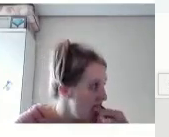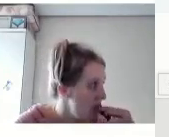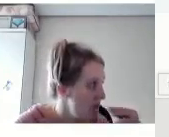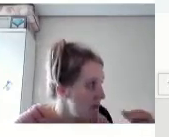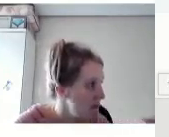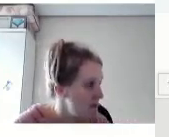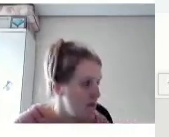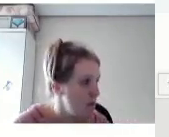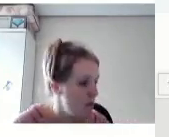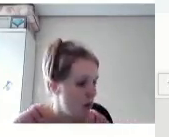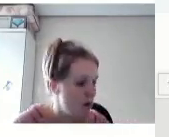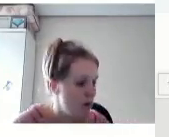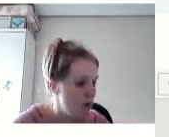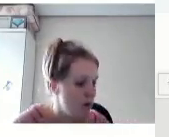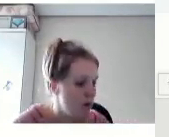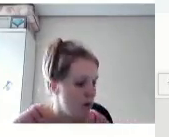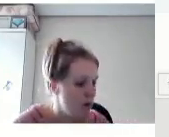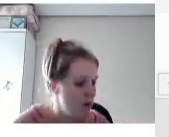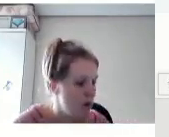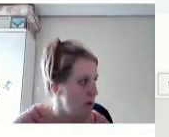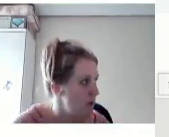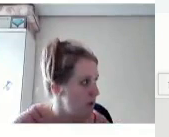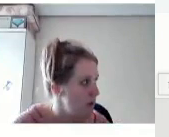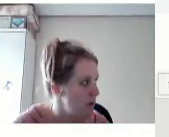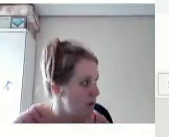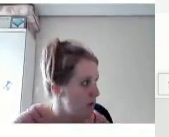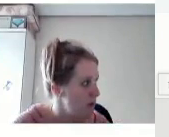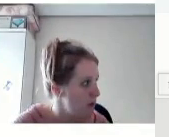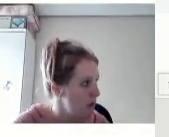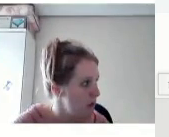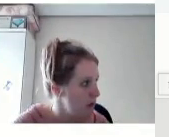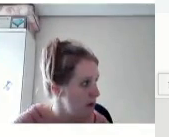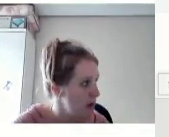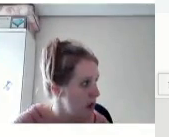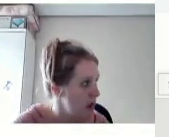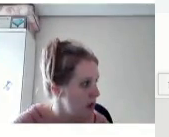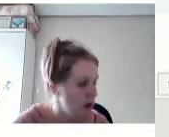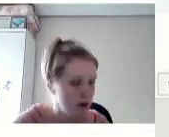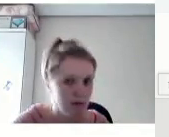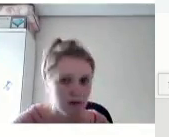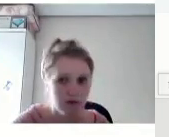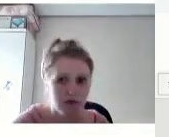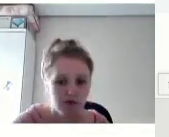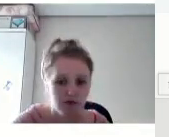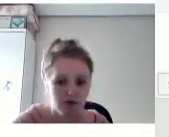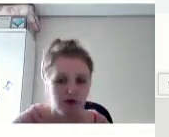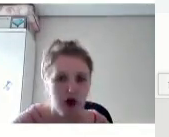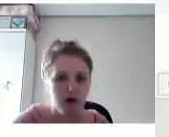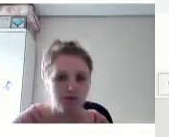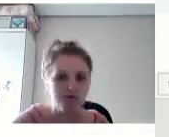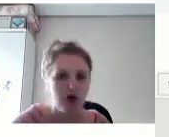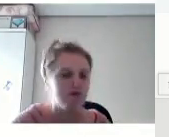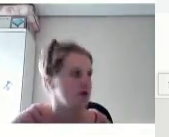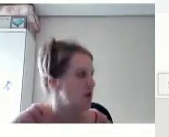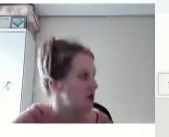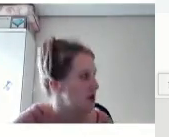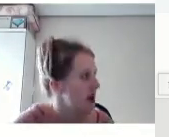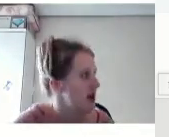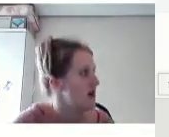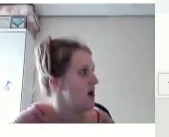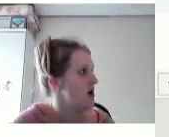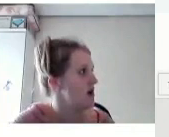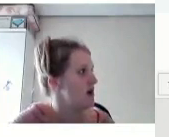funcional hamiltoniana em termos das derivadas parciais, né, da função densidade